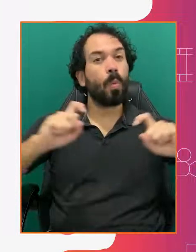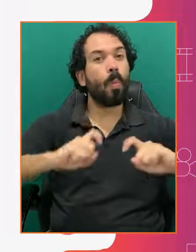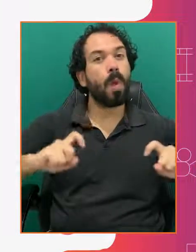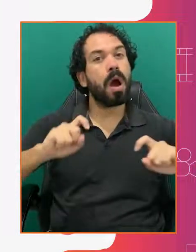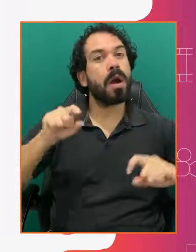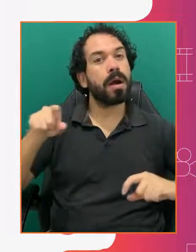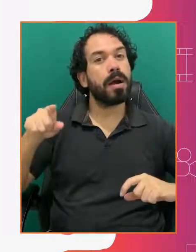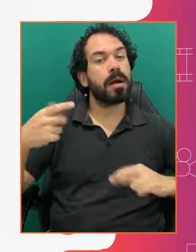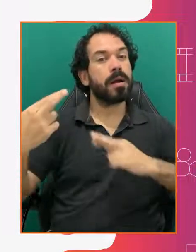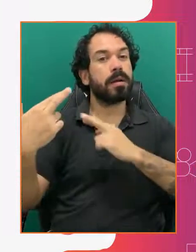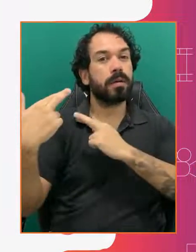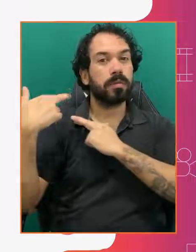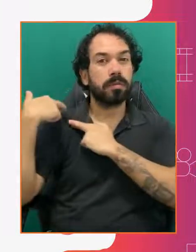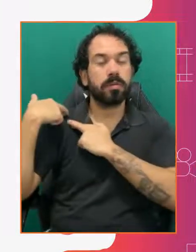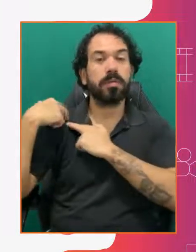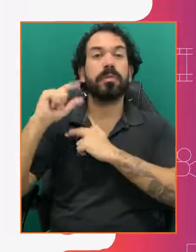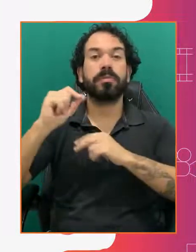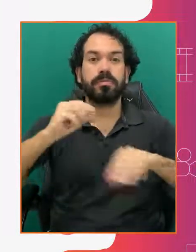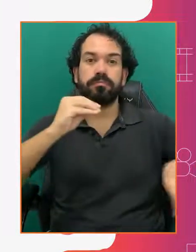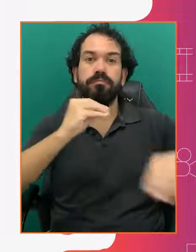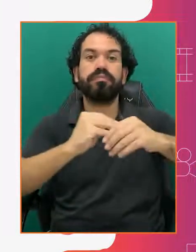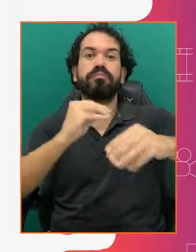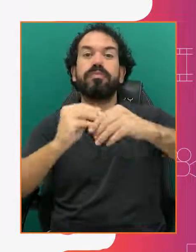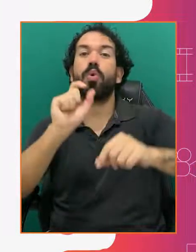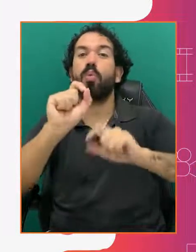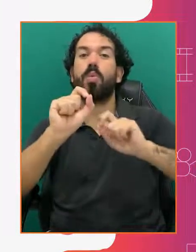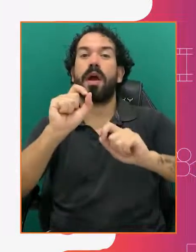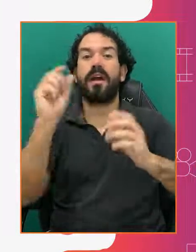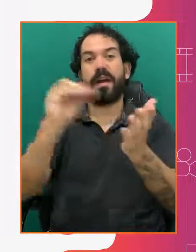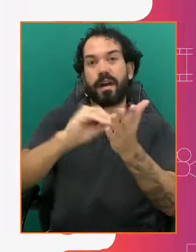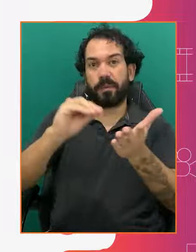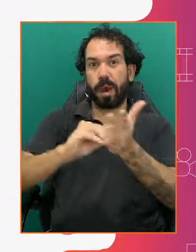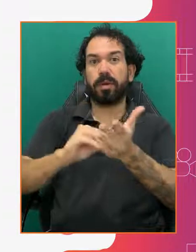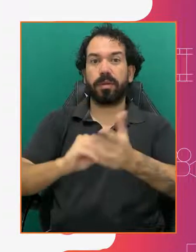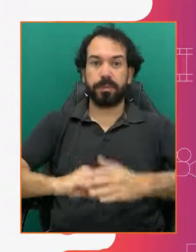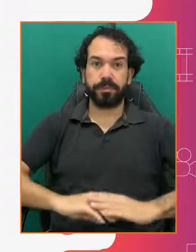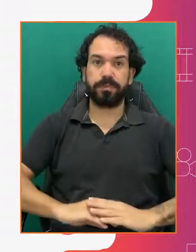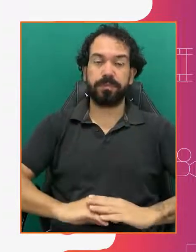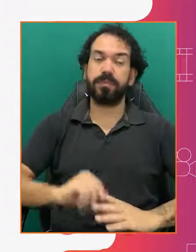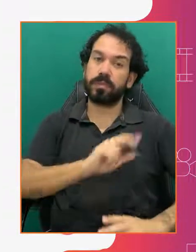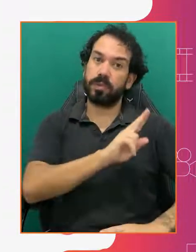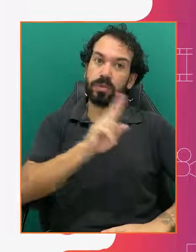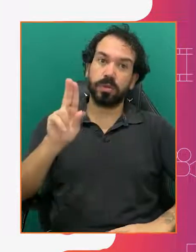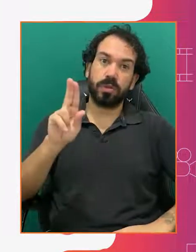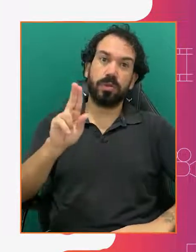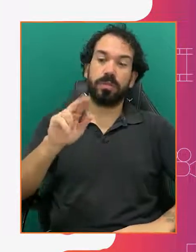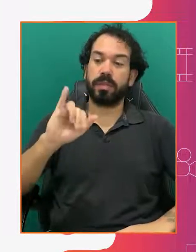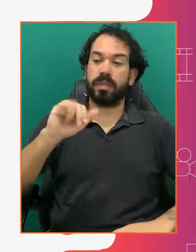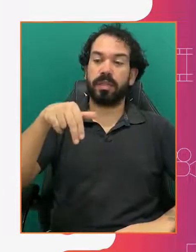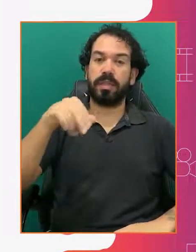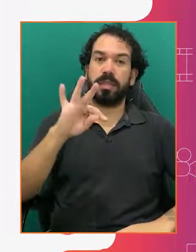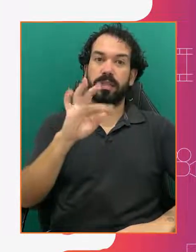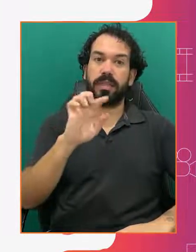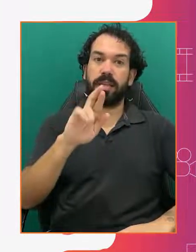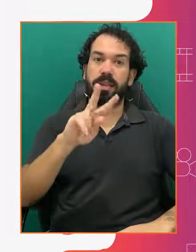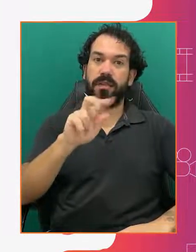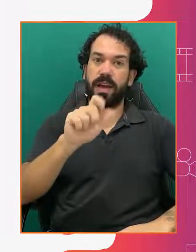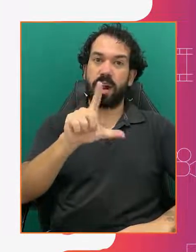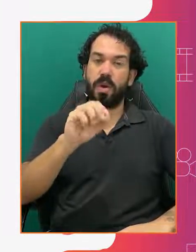é responsável por fazer o preenchimento desses quadros que faltaram, que são chamados de